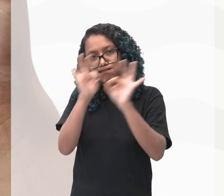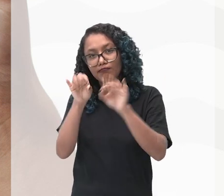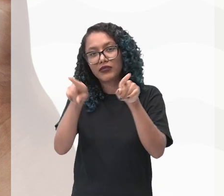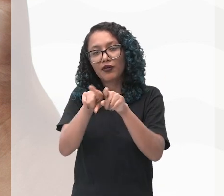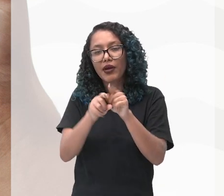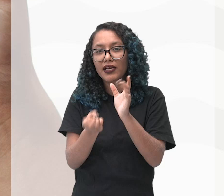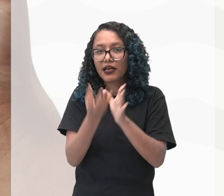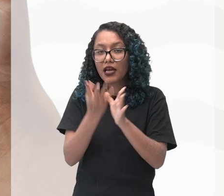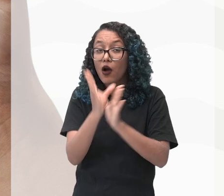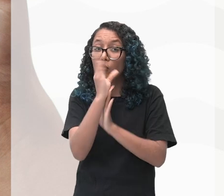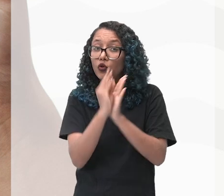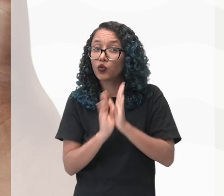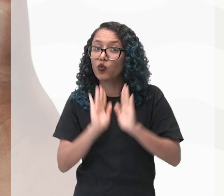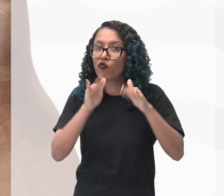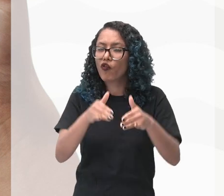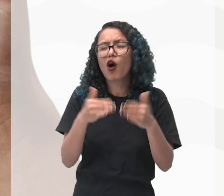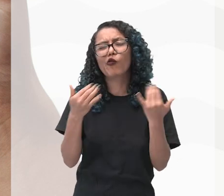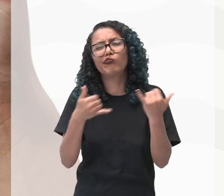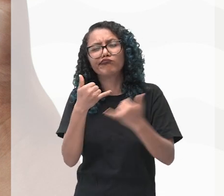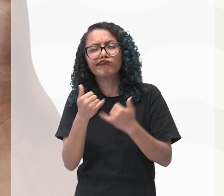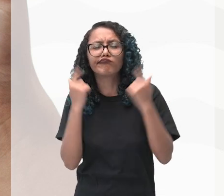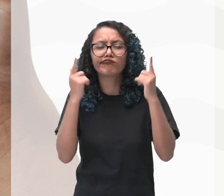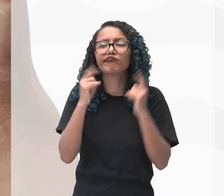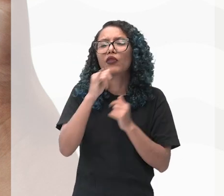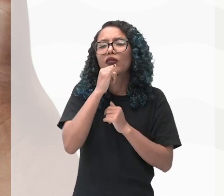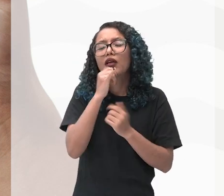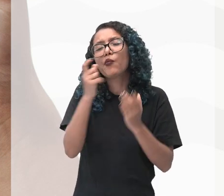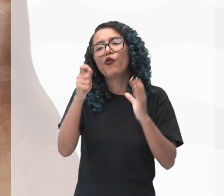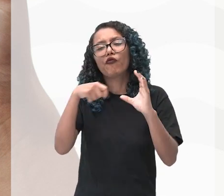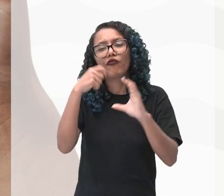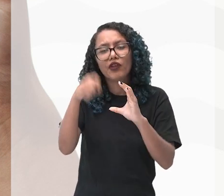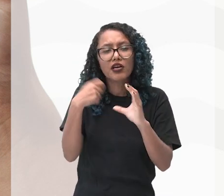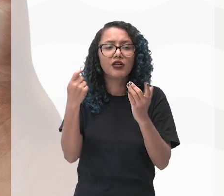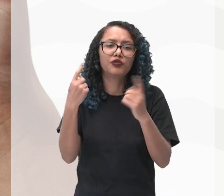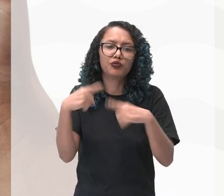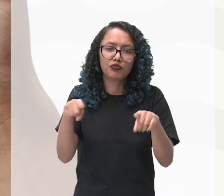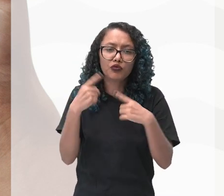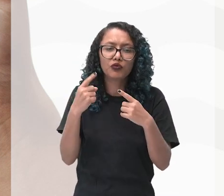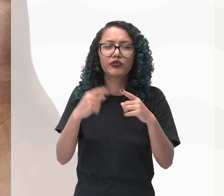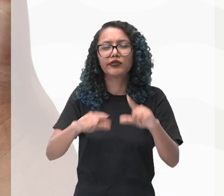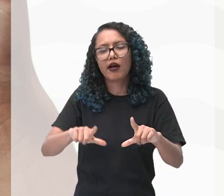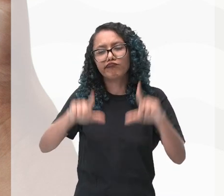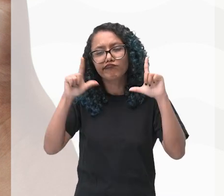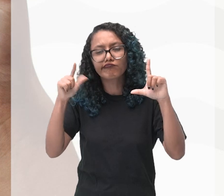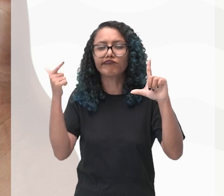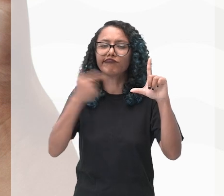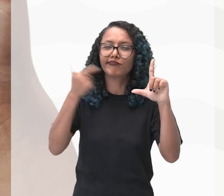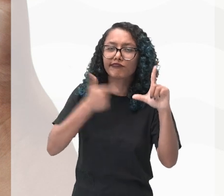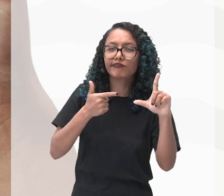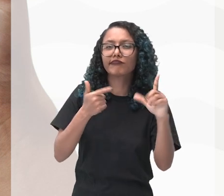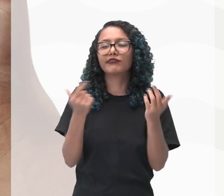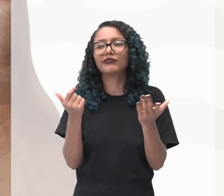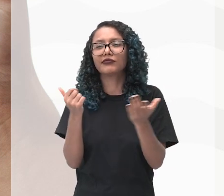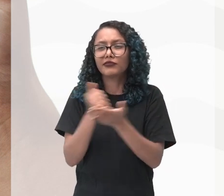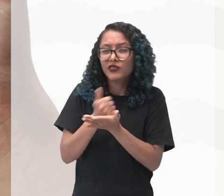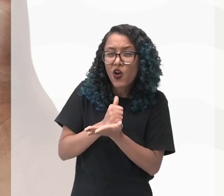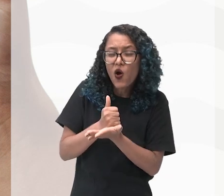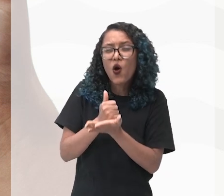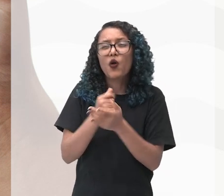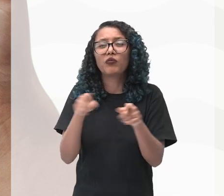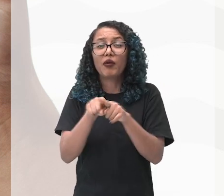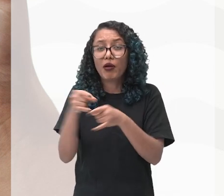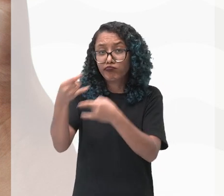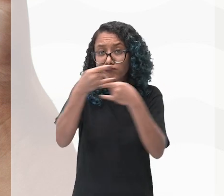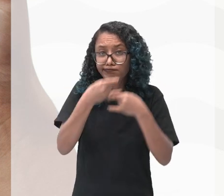é o consumo e a criação de conteúdo voltado para o entretenimento, como vídeos,